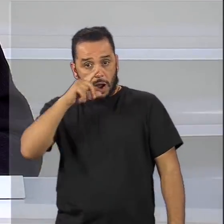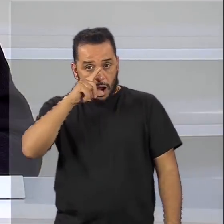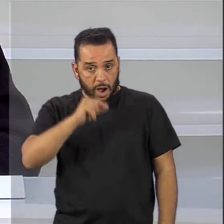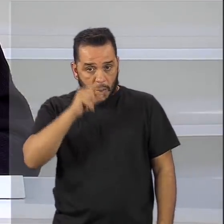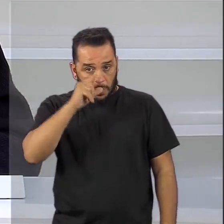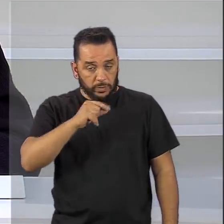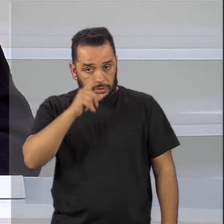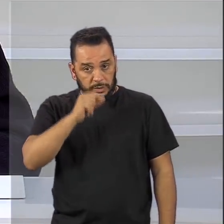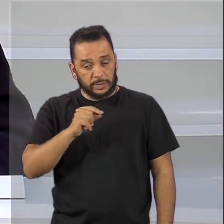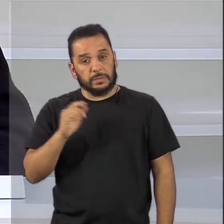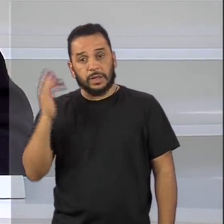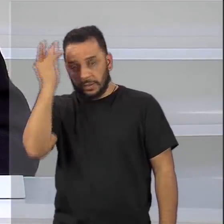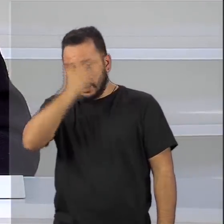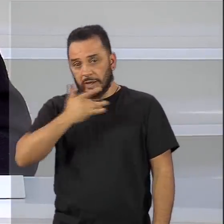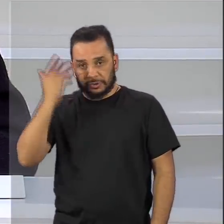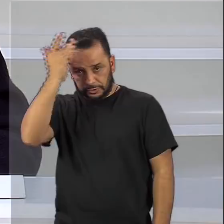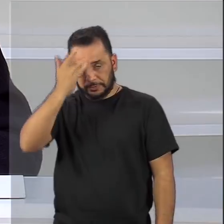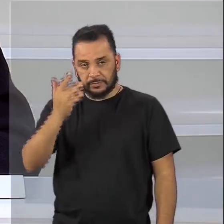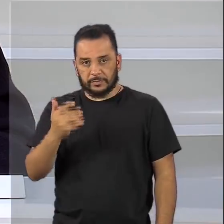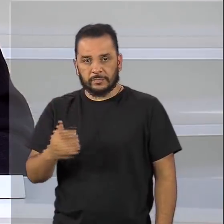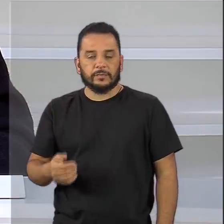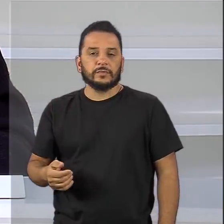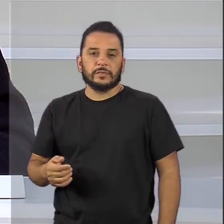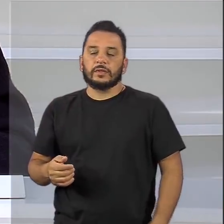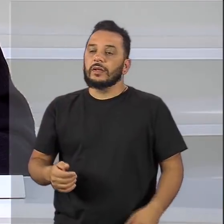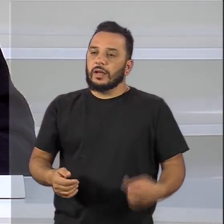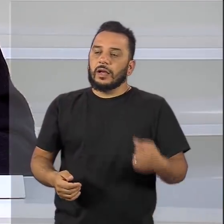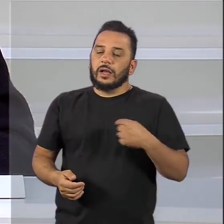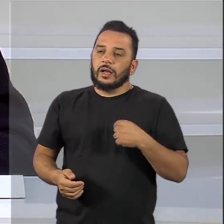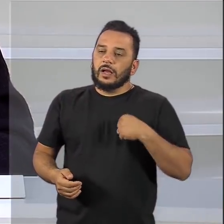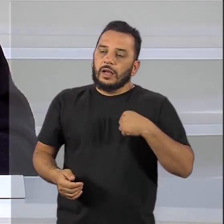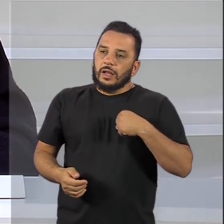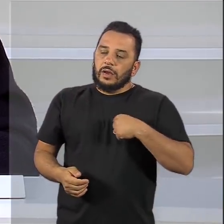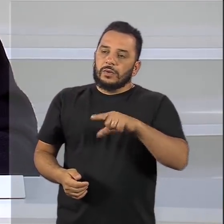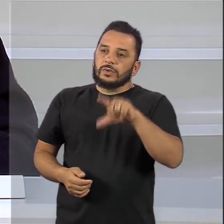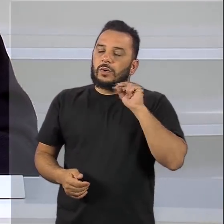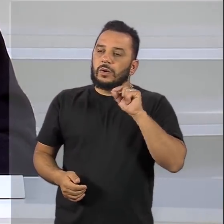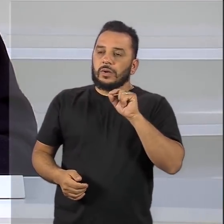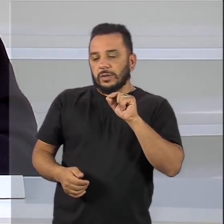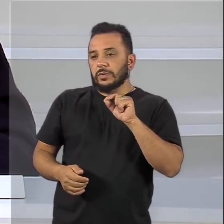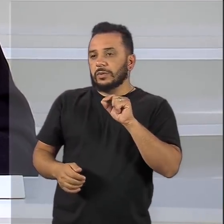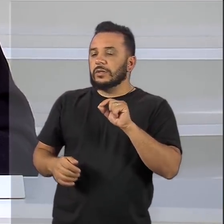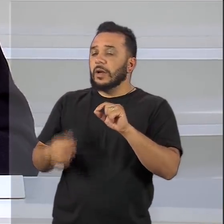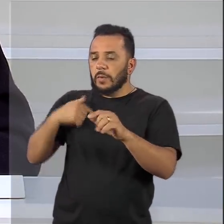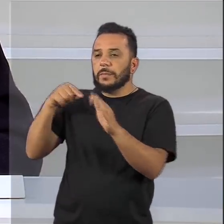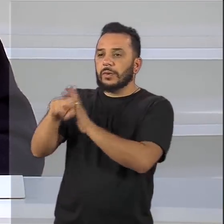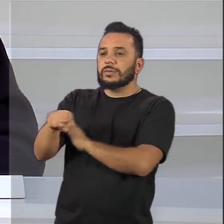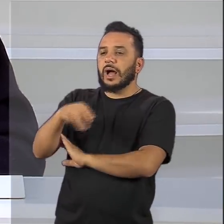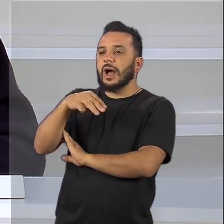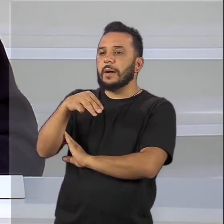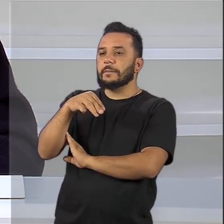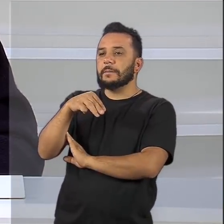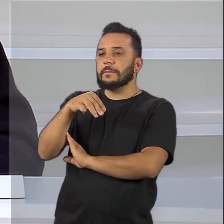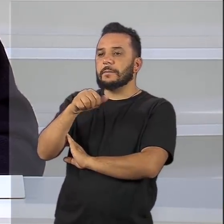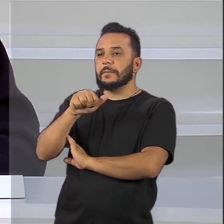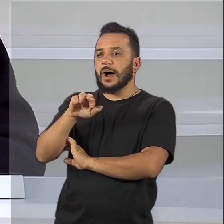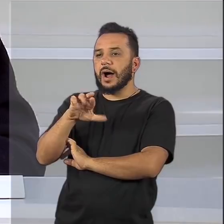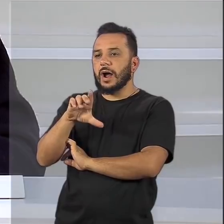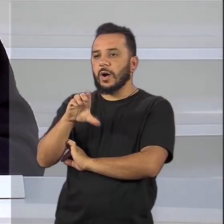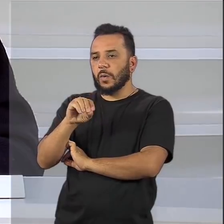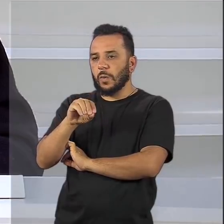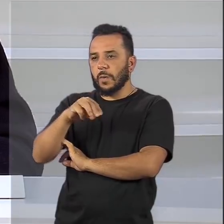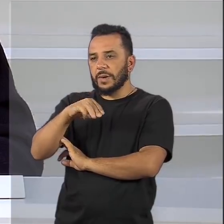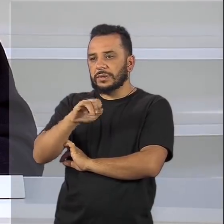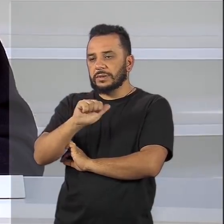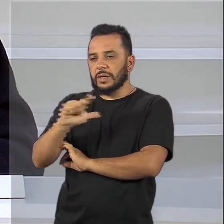remeter ao senador Marco Maciel. Sempre que a gente procurava o Marco Maciel, pedia, senador, o que vai acontecer daqui para diante, etc. E tal. Aí ele contava a